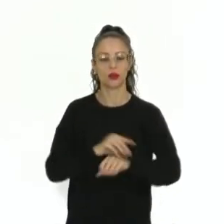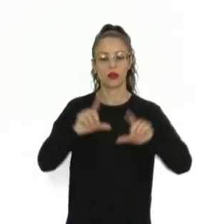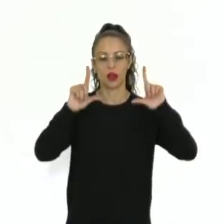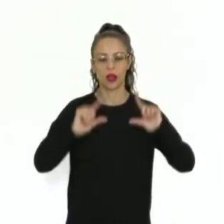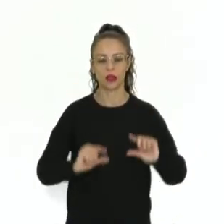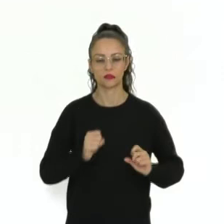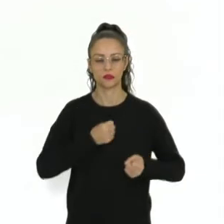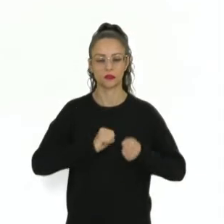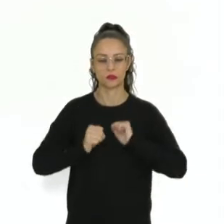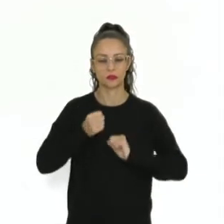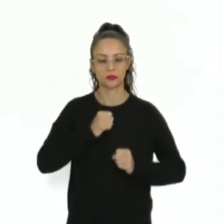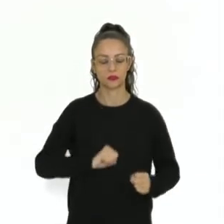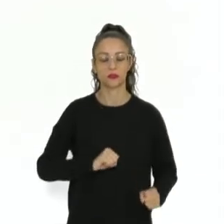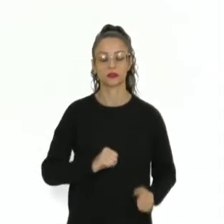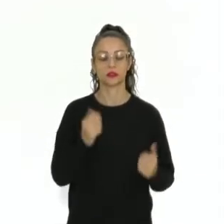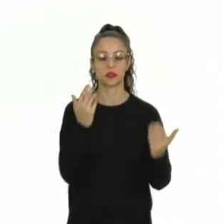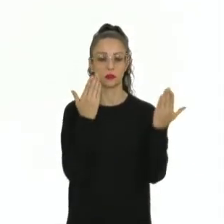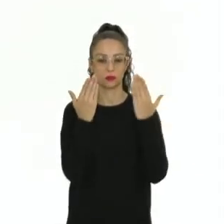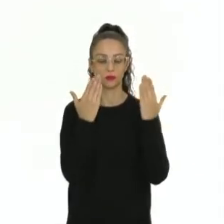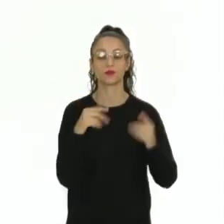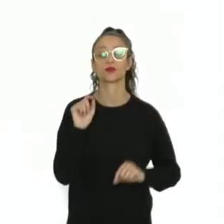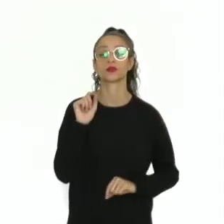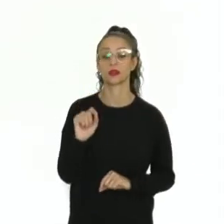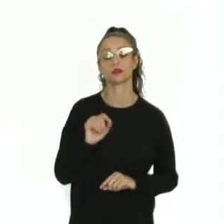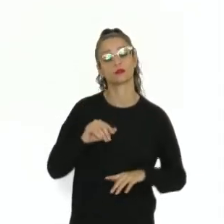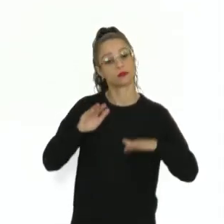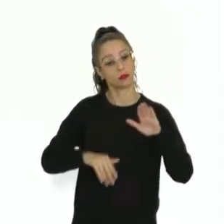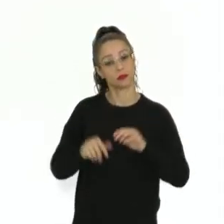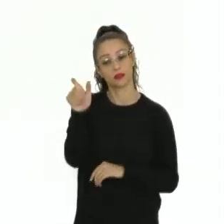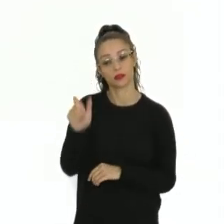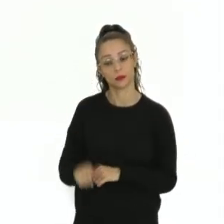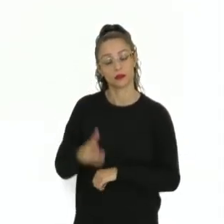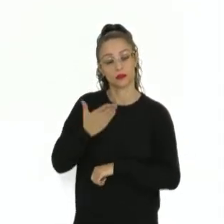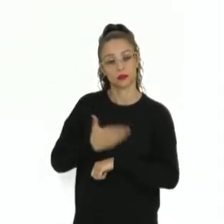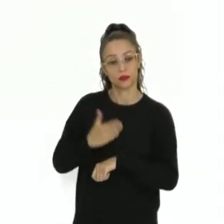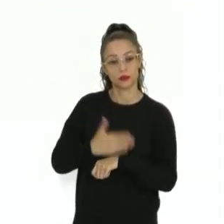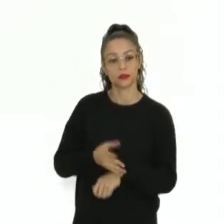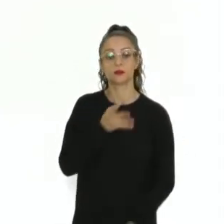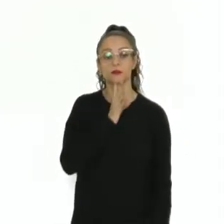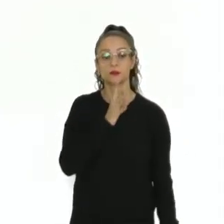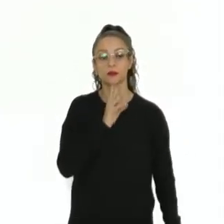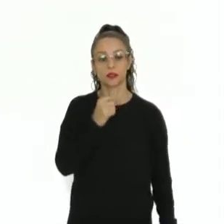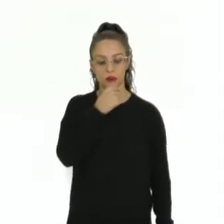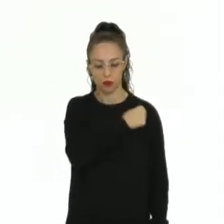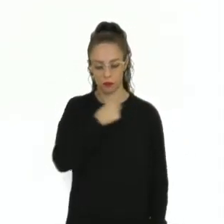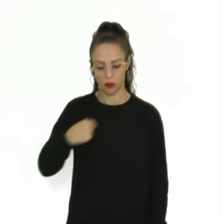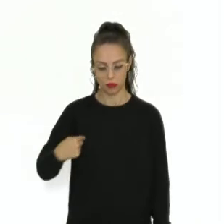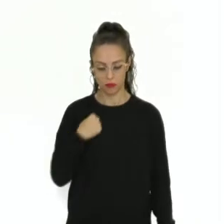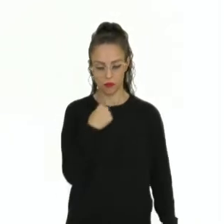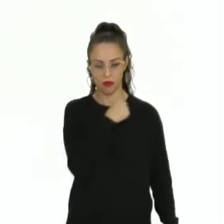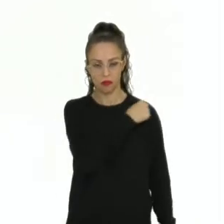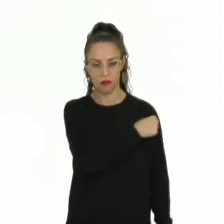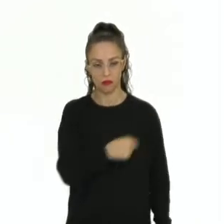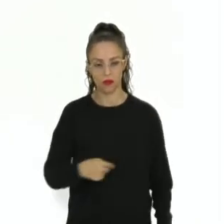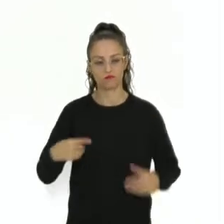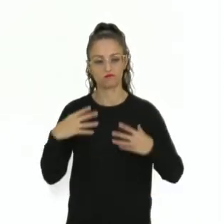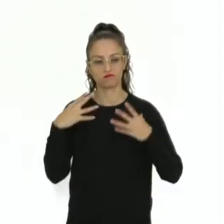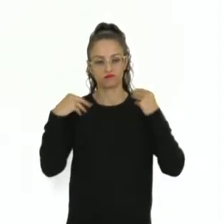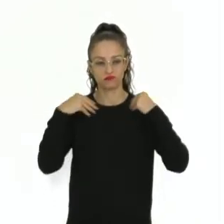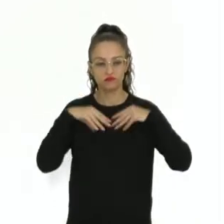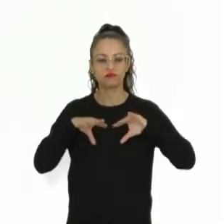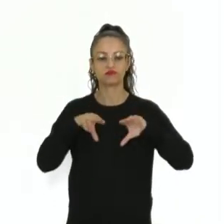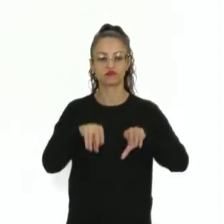emocionais. Esta aplicação, ela depende do praticante conhecer o ponto que deseja tratar e massagear essa